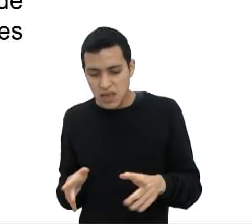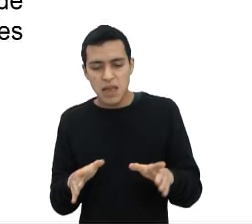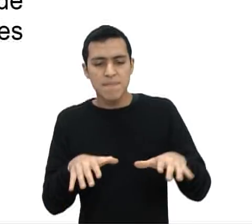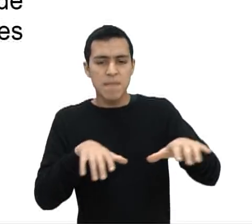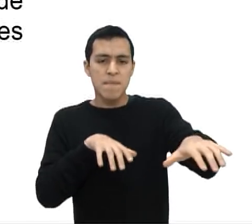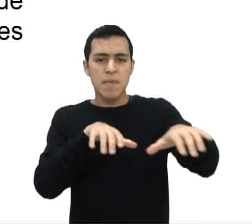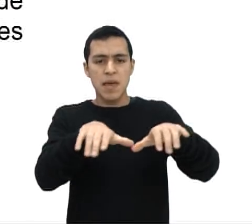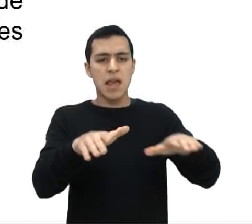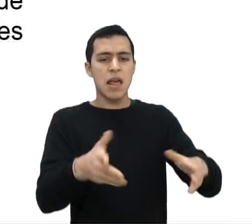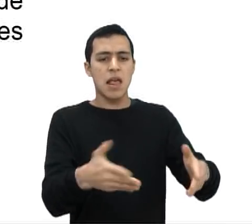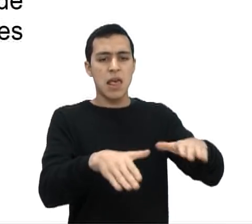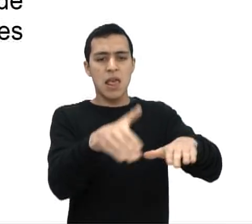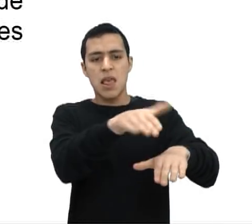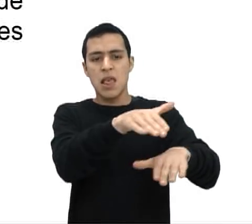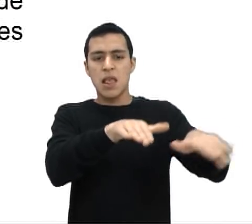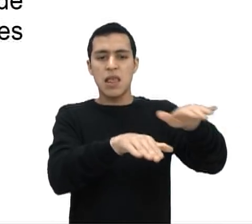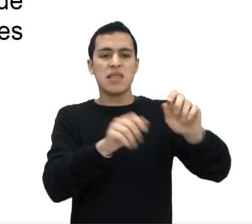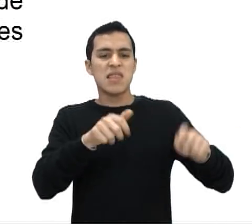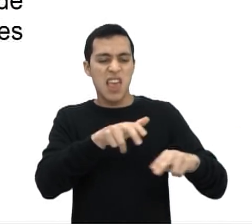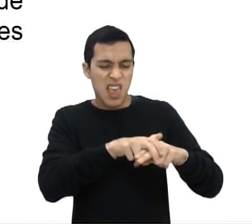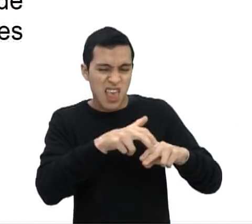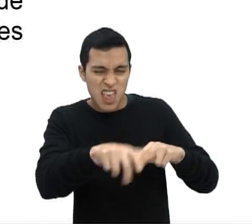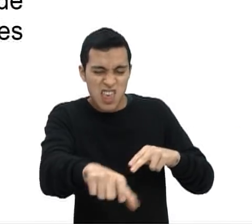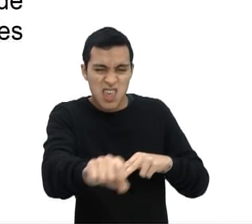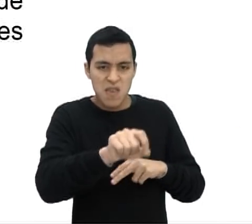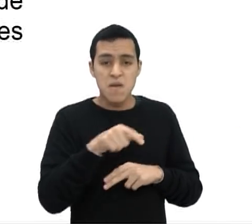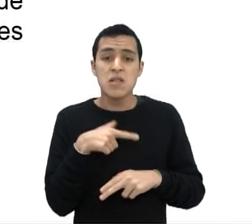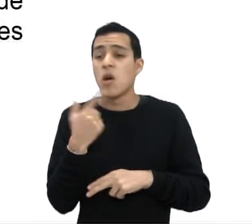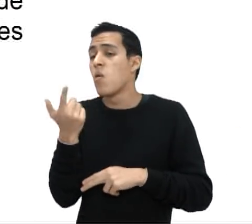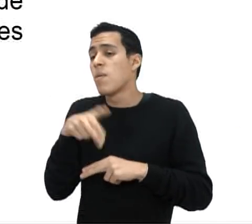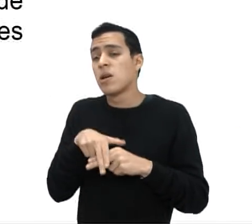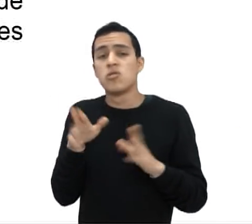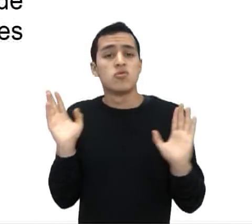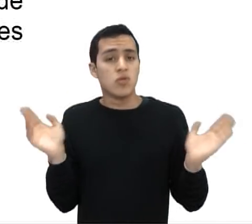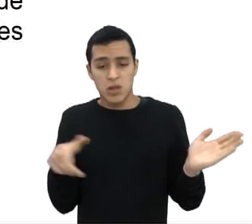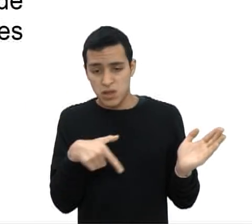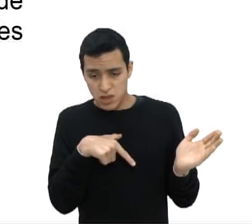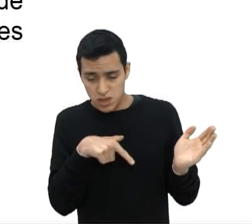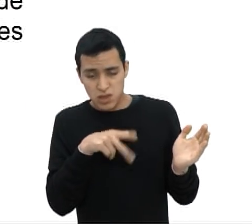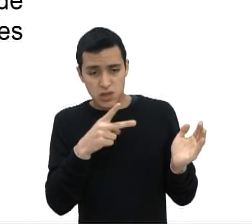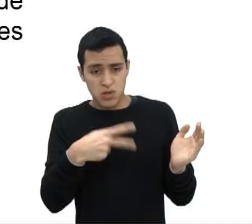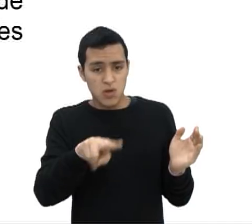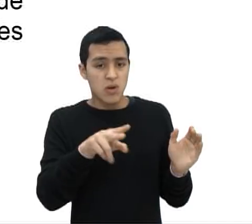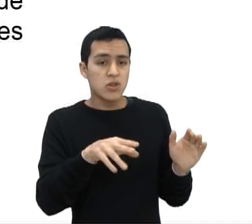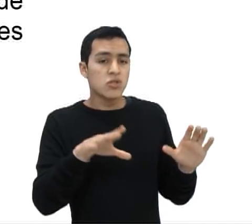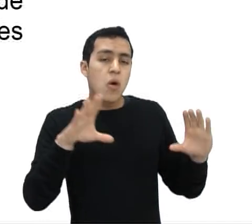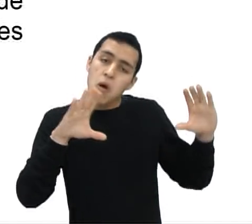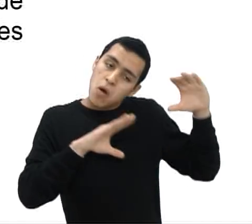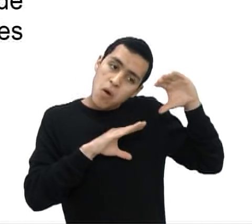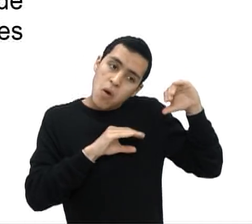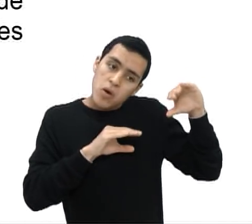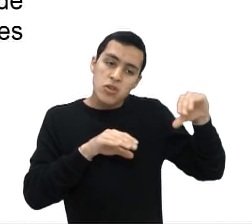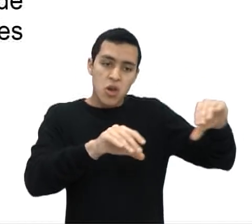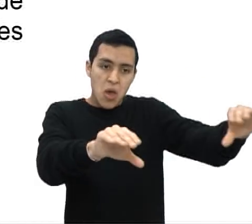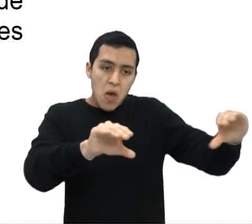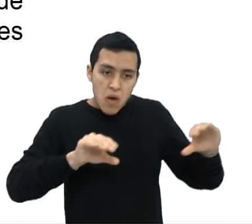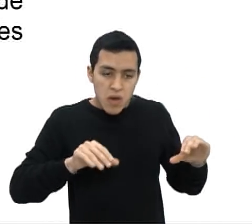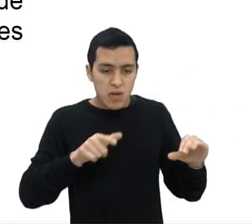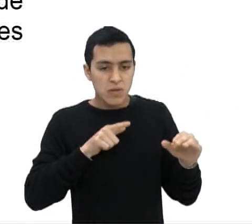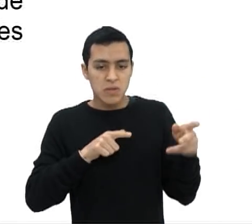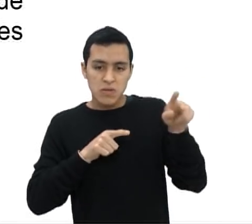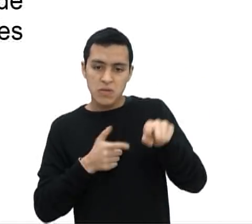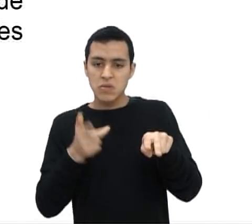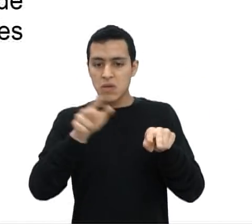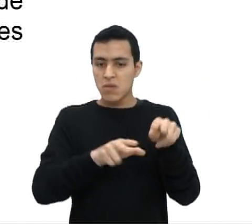caixotes, servem de bancos. Há apenas uma cadeira. 2 colchões onde dormem Chiquinho e Tião.